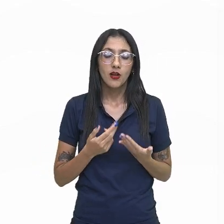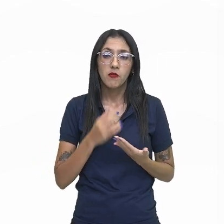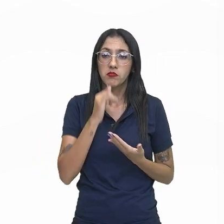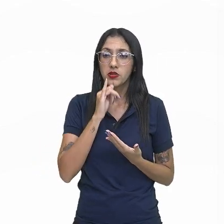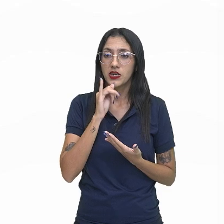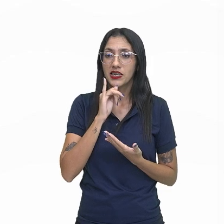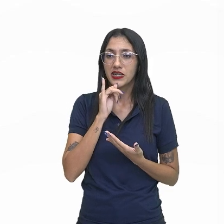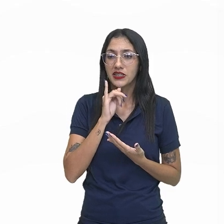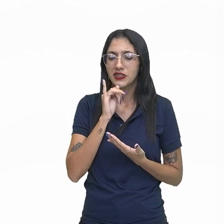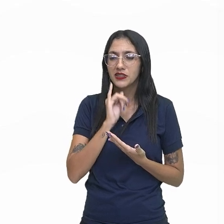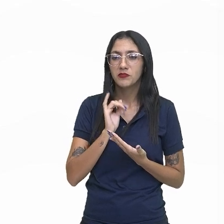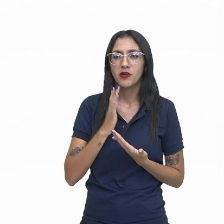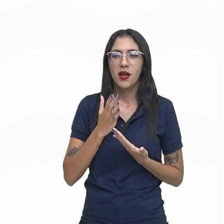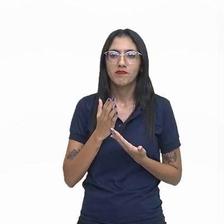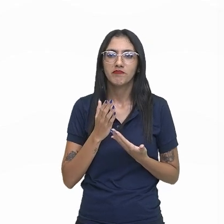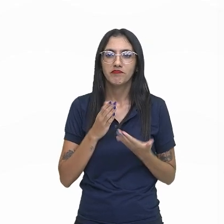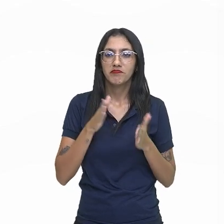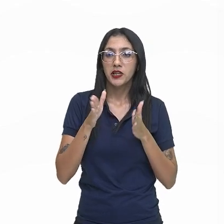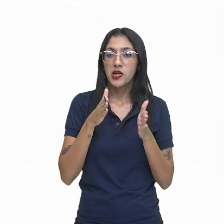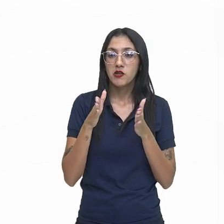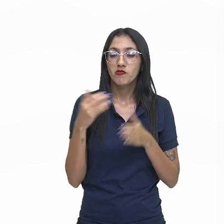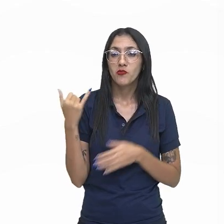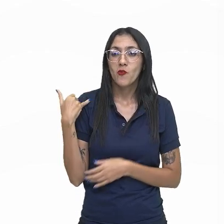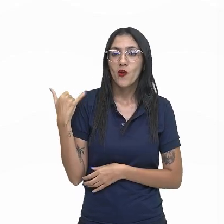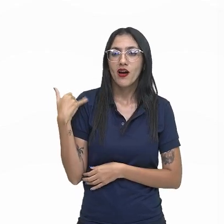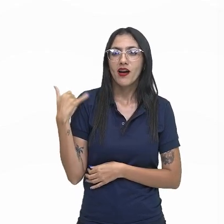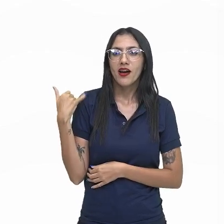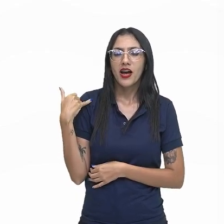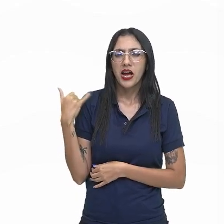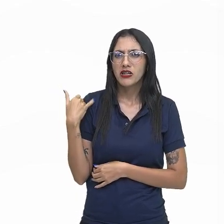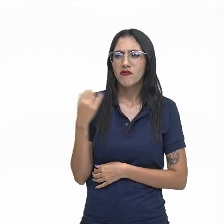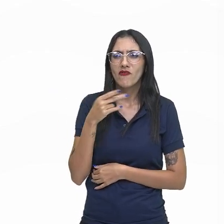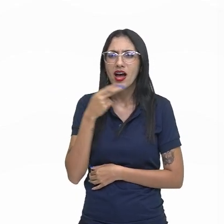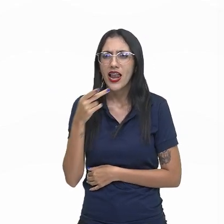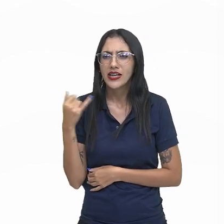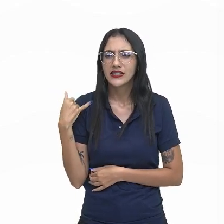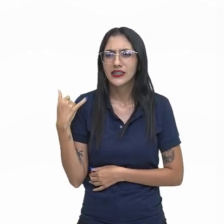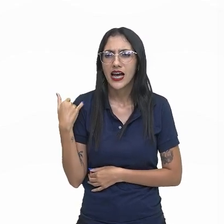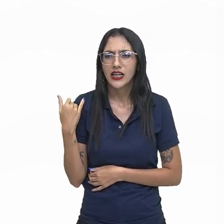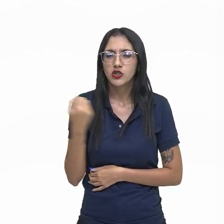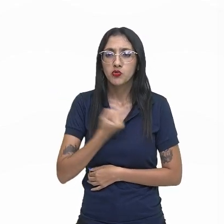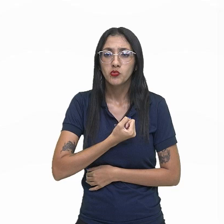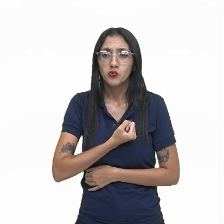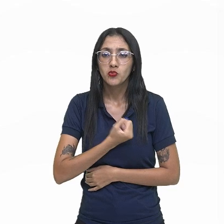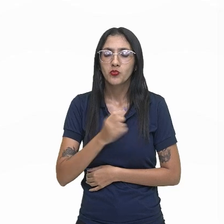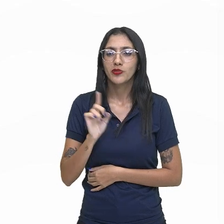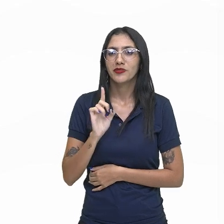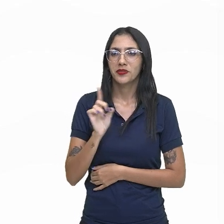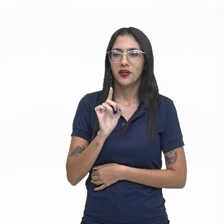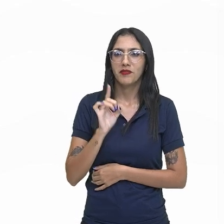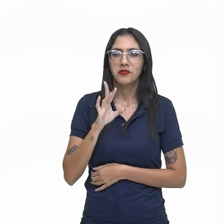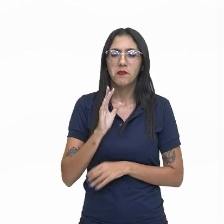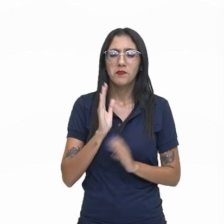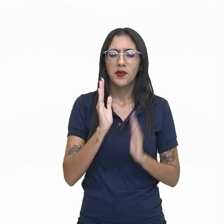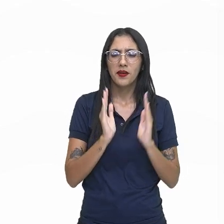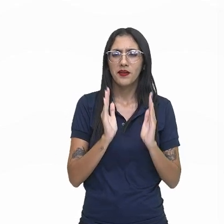Hoje, né, se faz, está completando quantos anos? Não, completavam